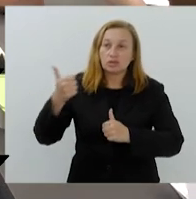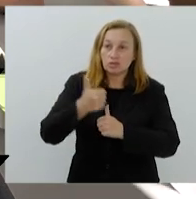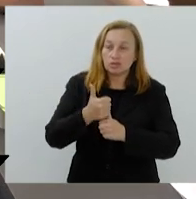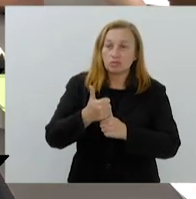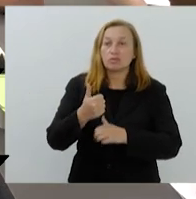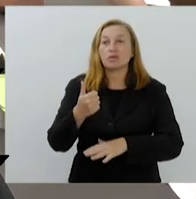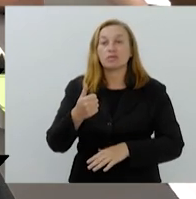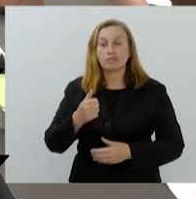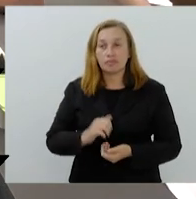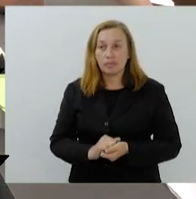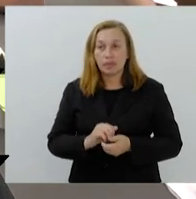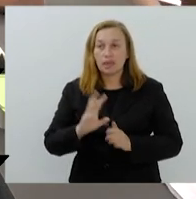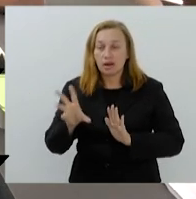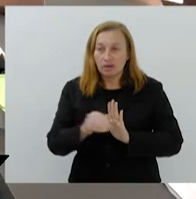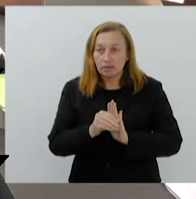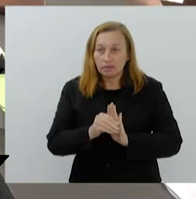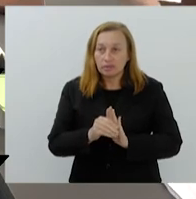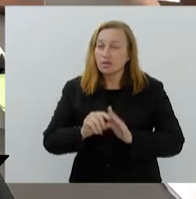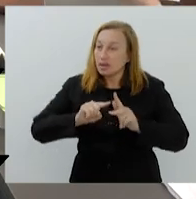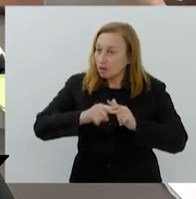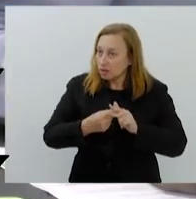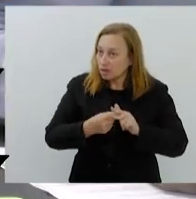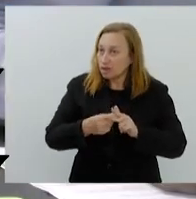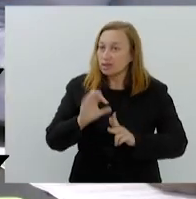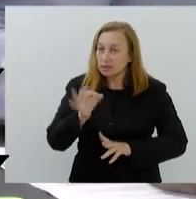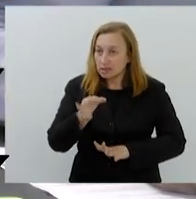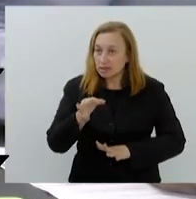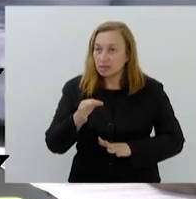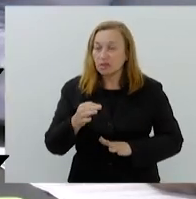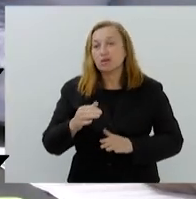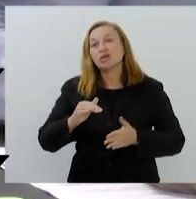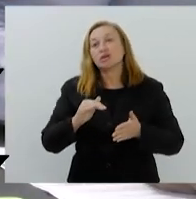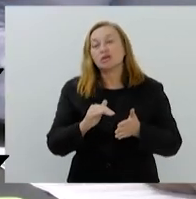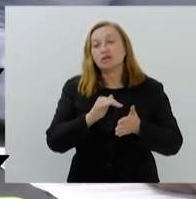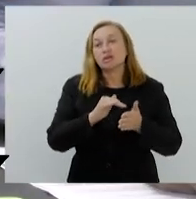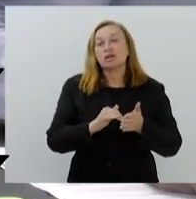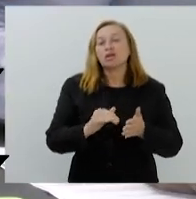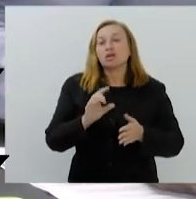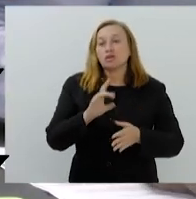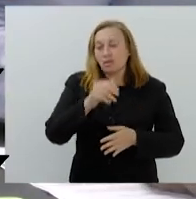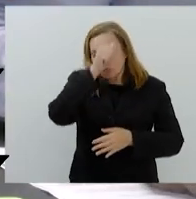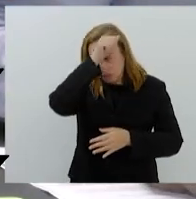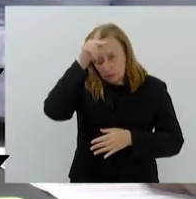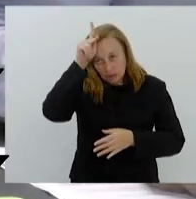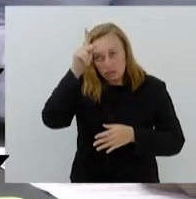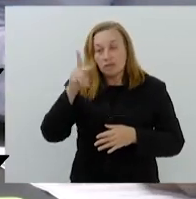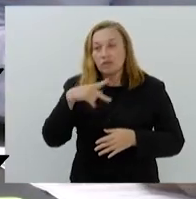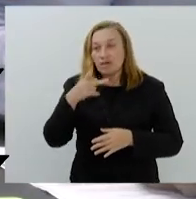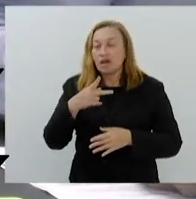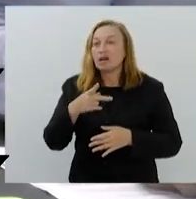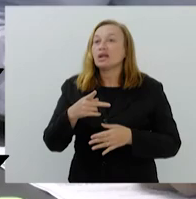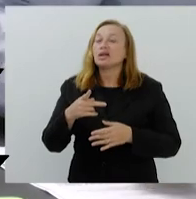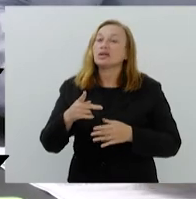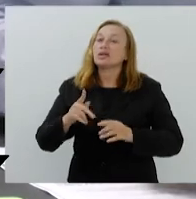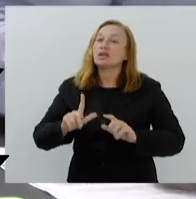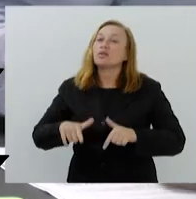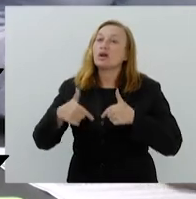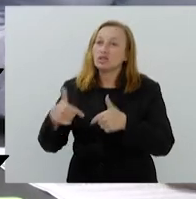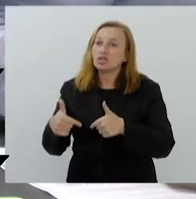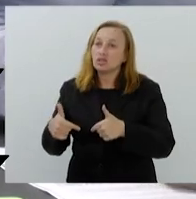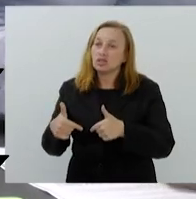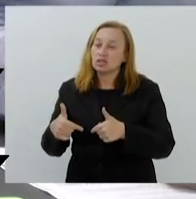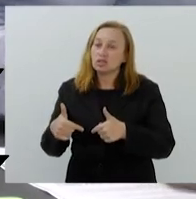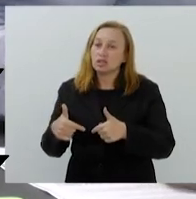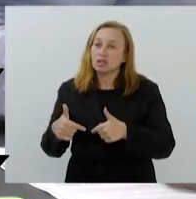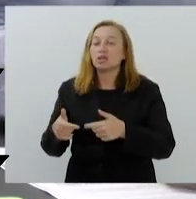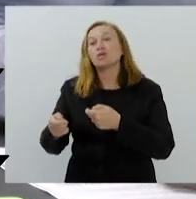Isso. Aí altera o texto da forma exatamente. Ao invés de suprimir o municipal, diz que a concessão se aplica àquelas que